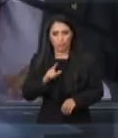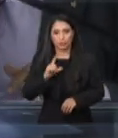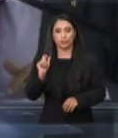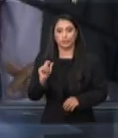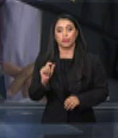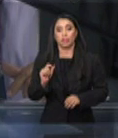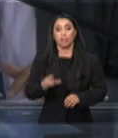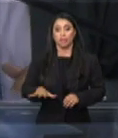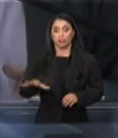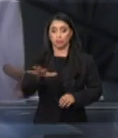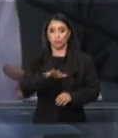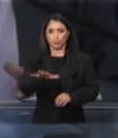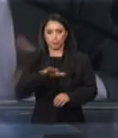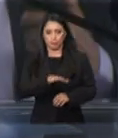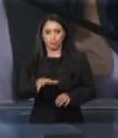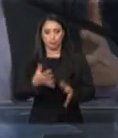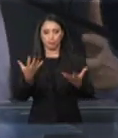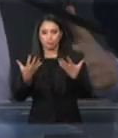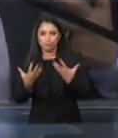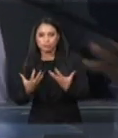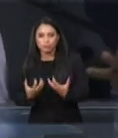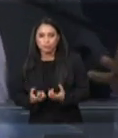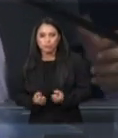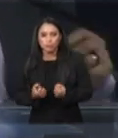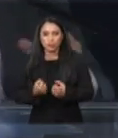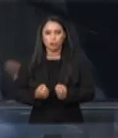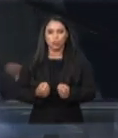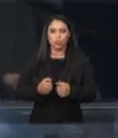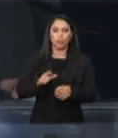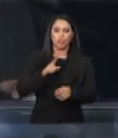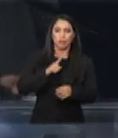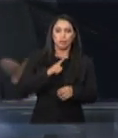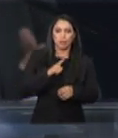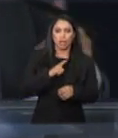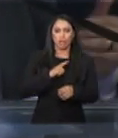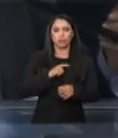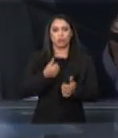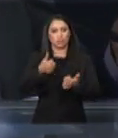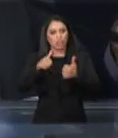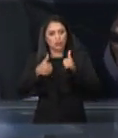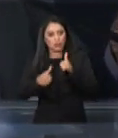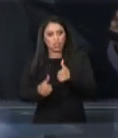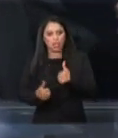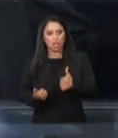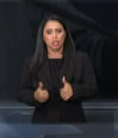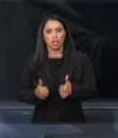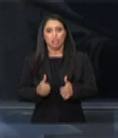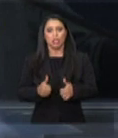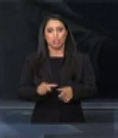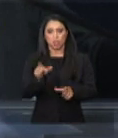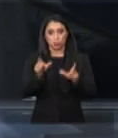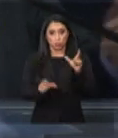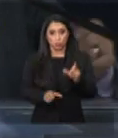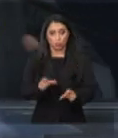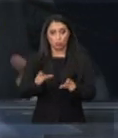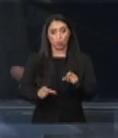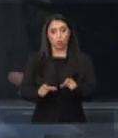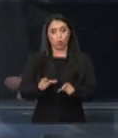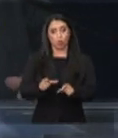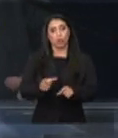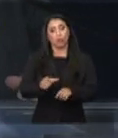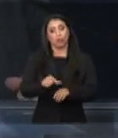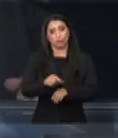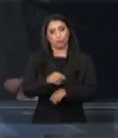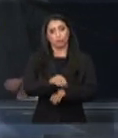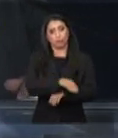os espaços de acolhimento é os espaços de triagem para a população em situação de rua ficam há duas horas de